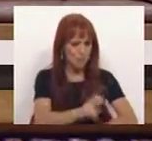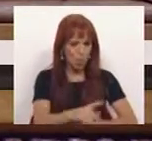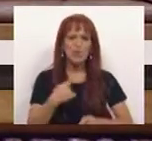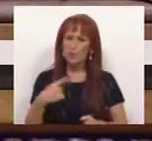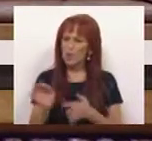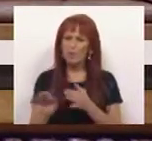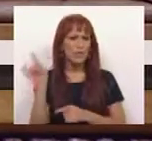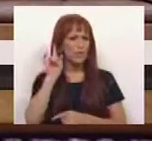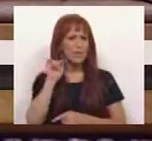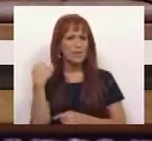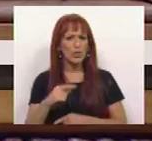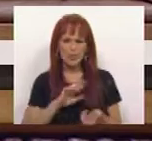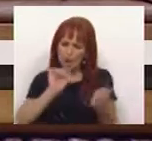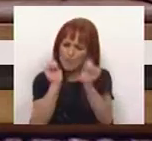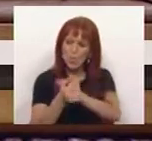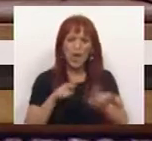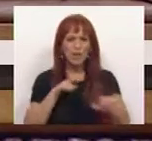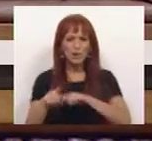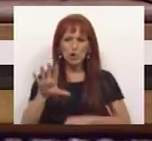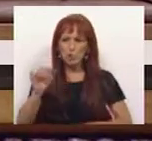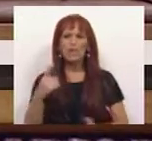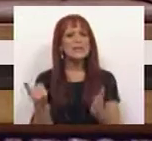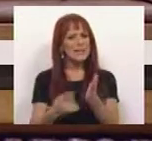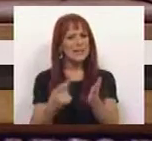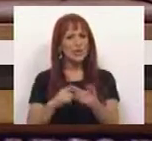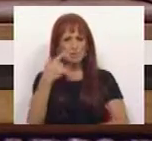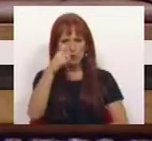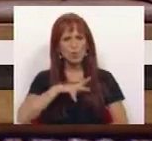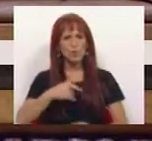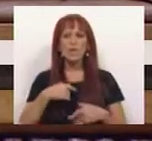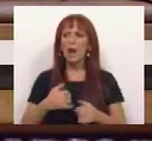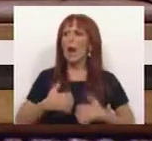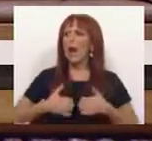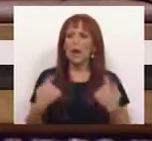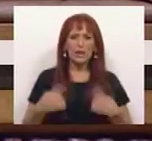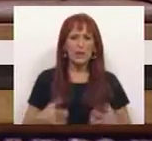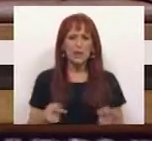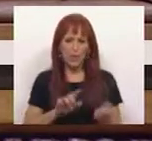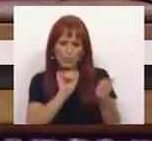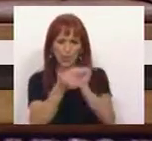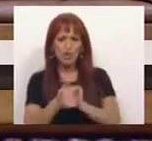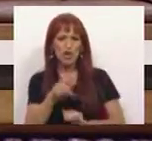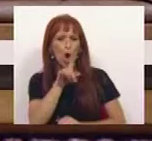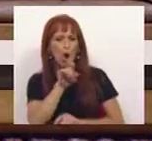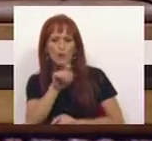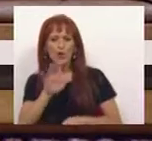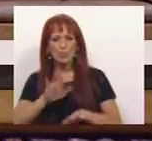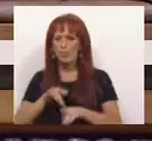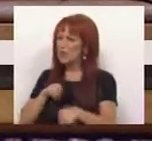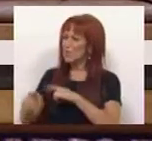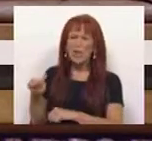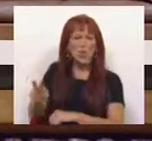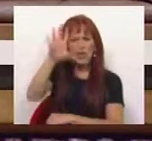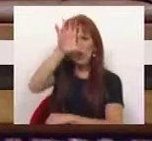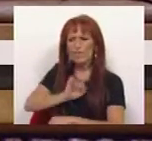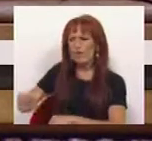é um elemento fundamental na mudança de políticas que o país precisa e que os portugueses anseiam. Uma mudança de opções face às políticas do